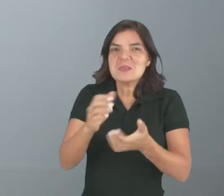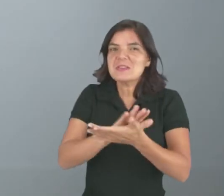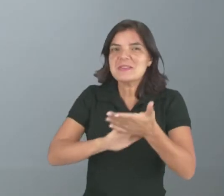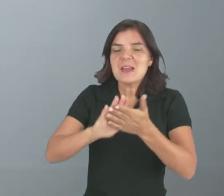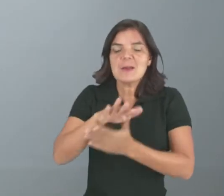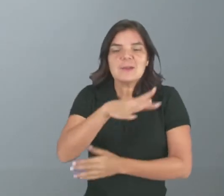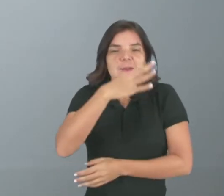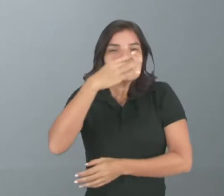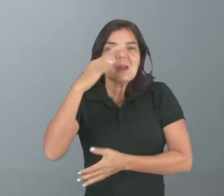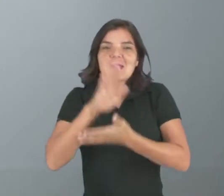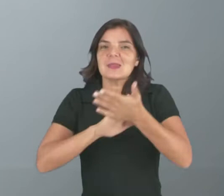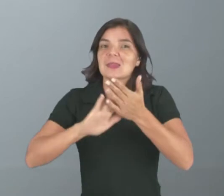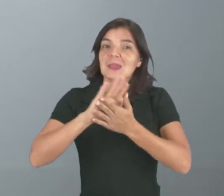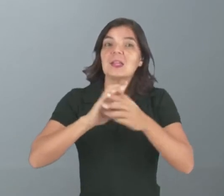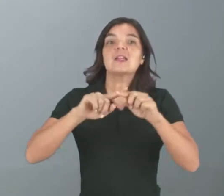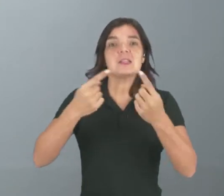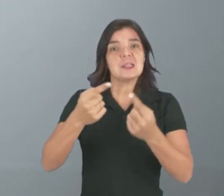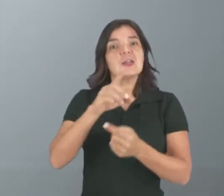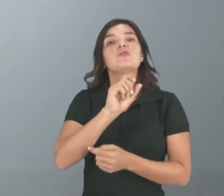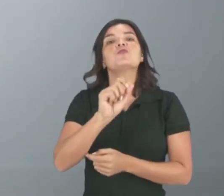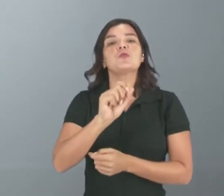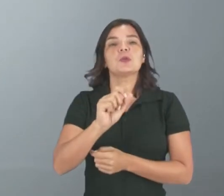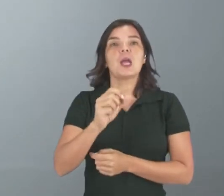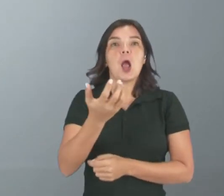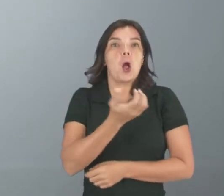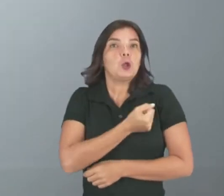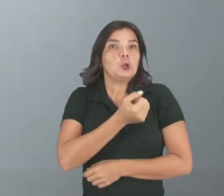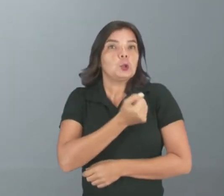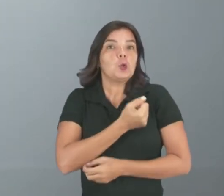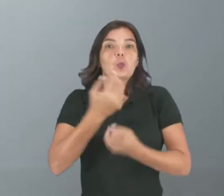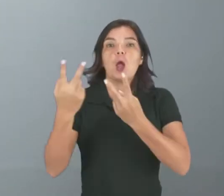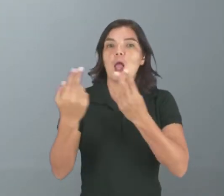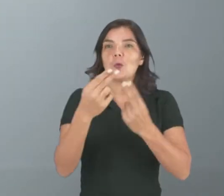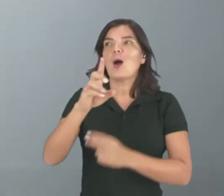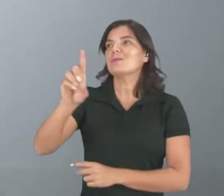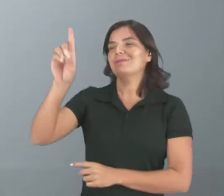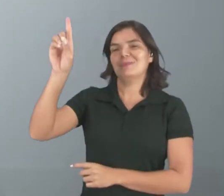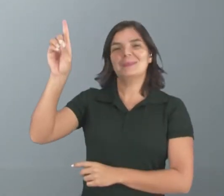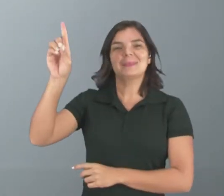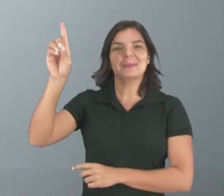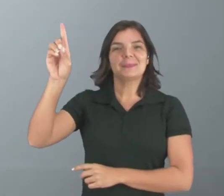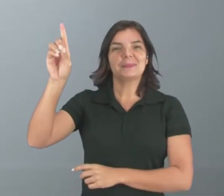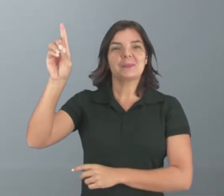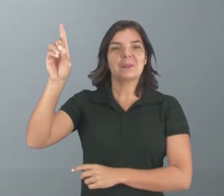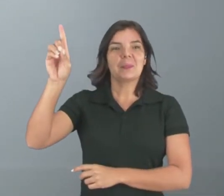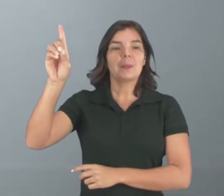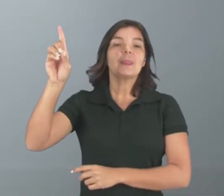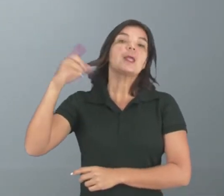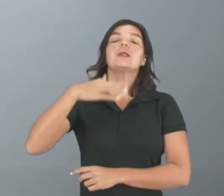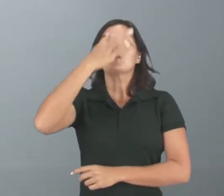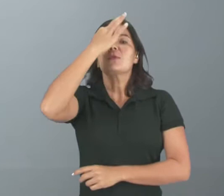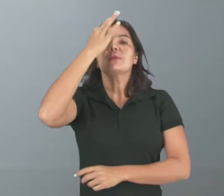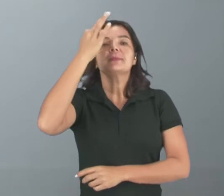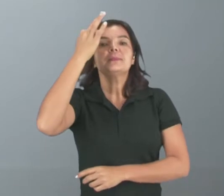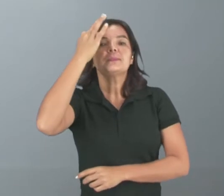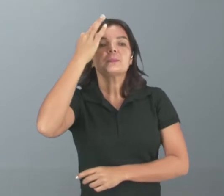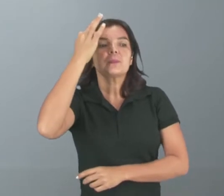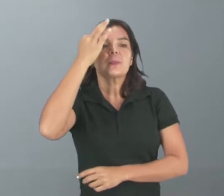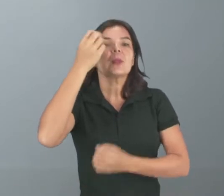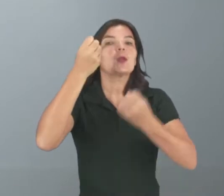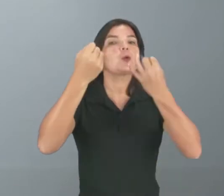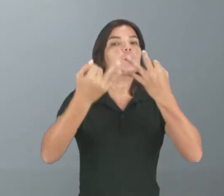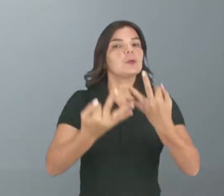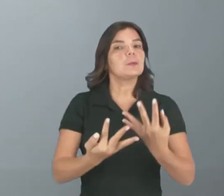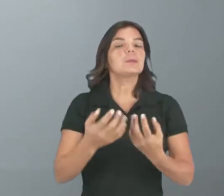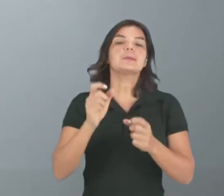ser cheirado, que ele vai chamar de número, que é o mesmo que transcendente. Então, a filosofia